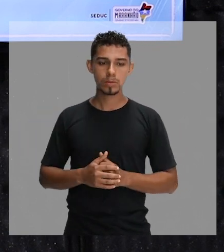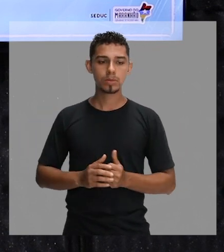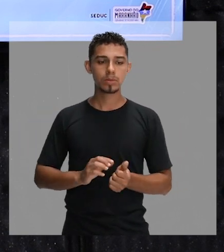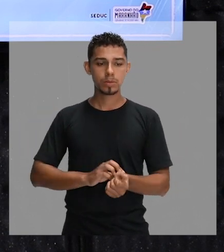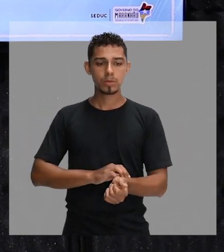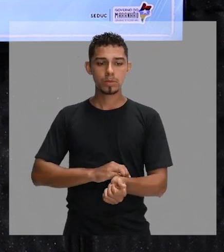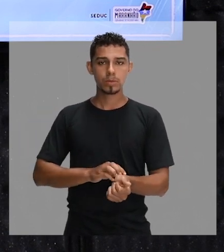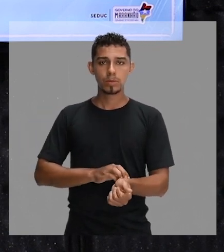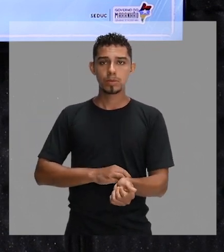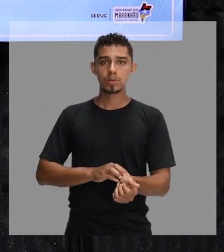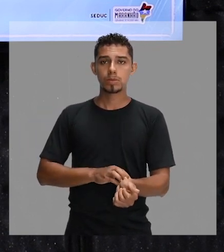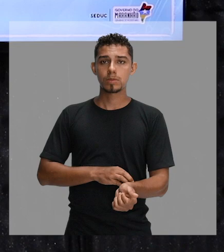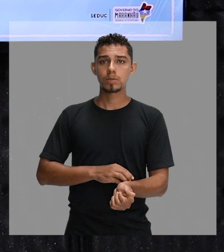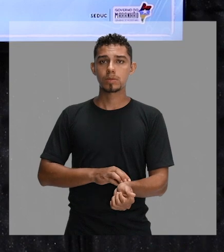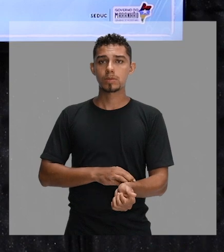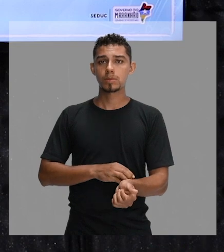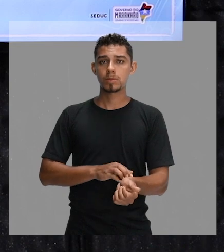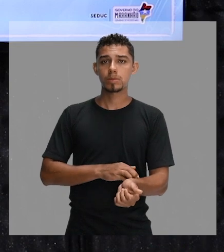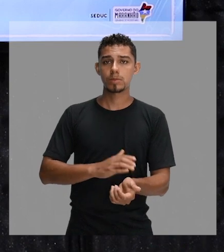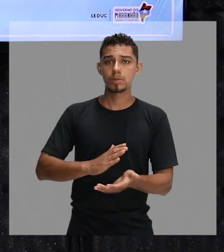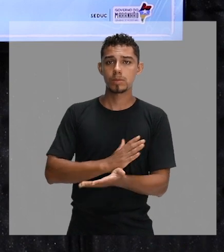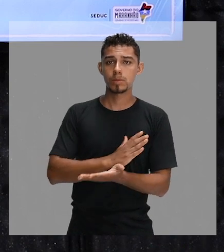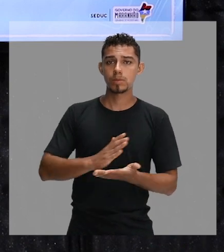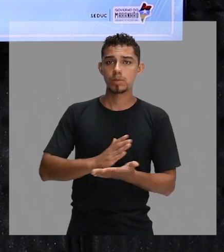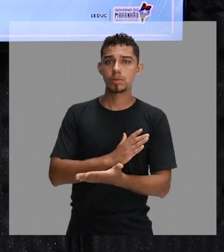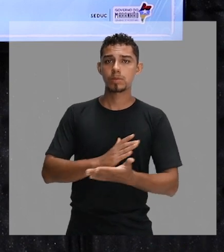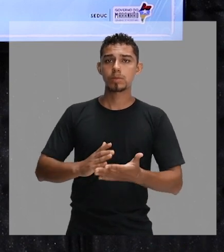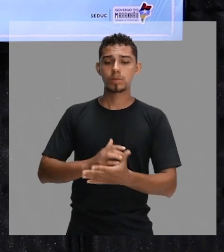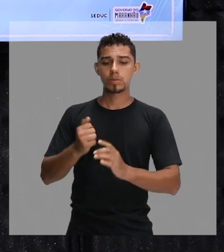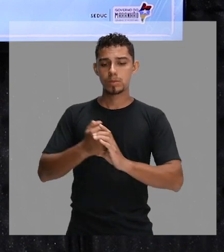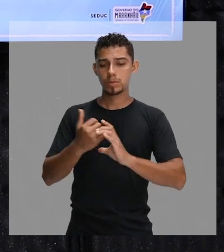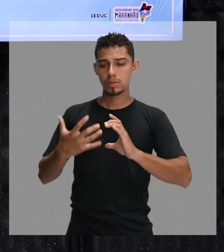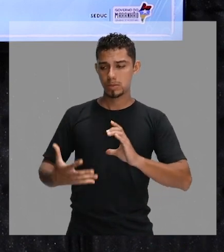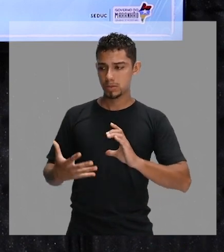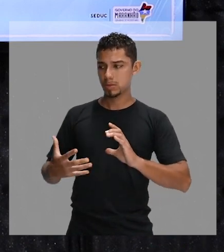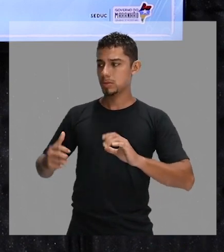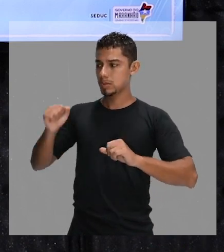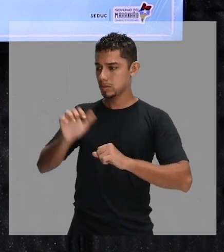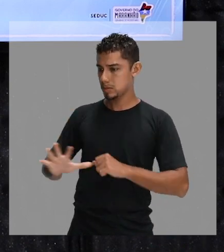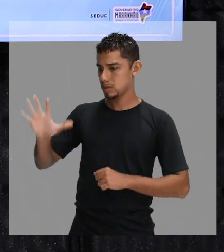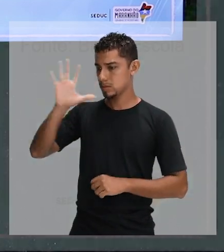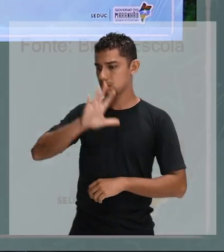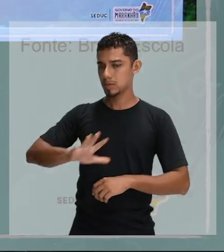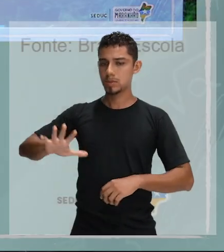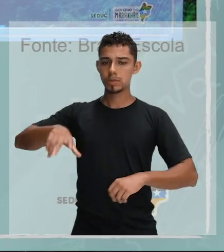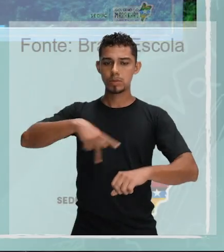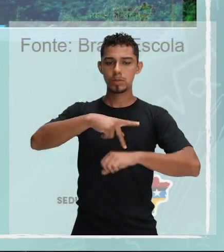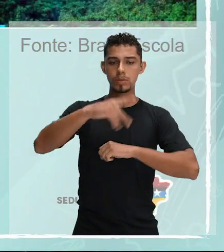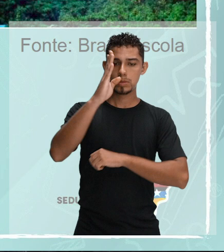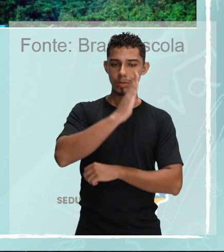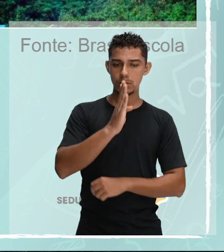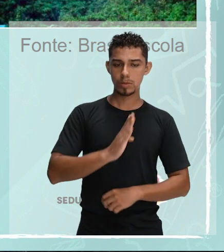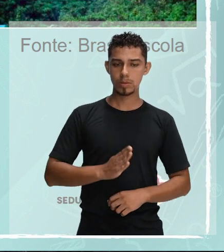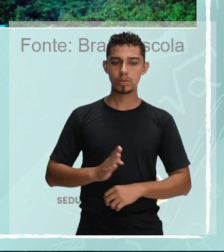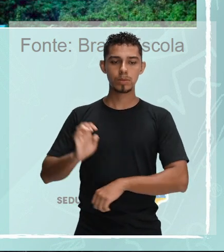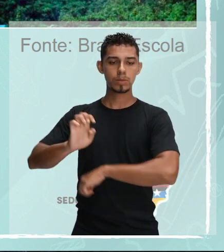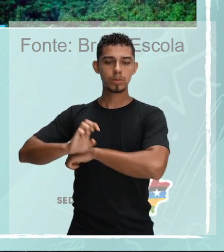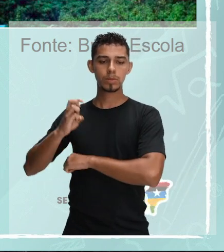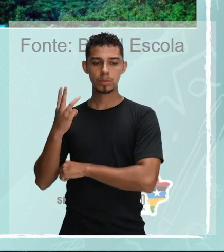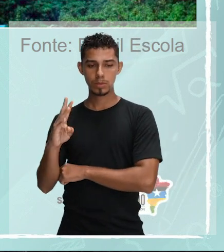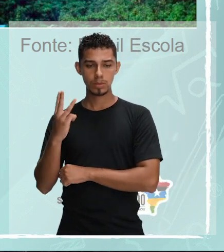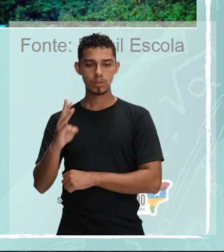Agora, algumas características gerais sobre o nosso relevo, o relevo brasileiro e o relevo maranhense. O relevo brasileiro é